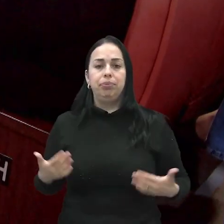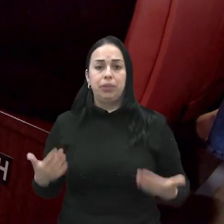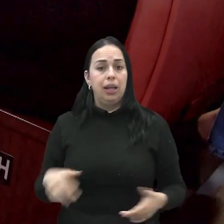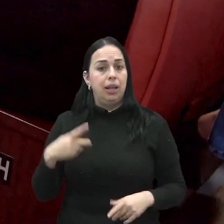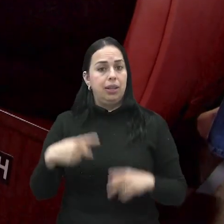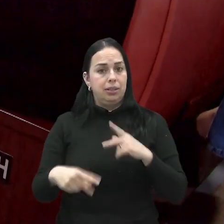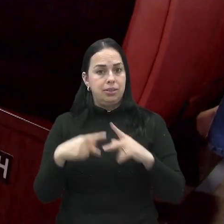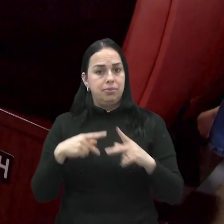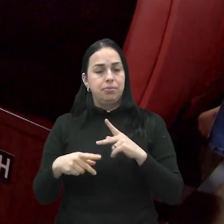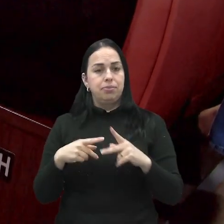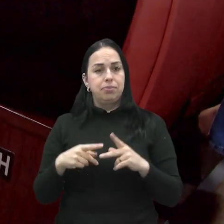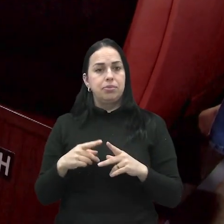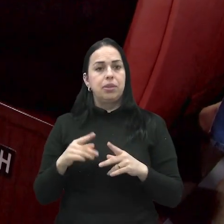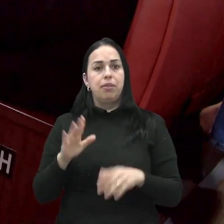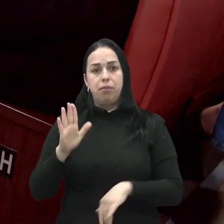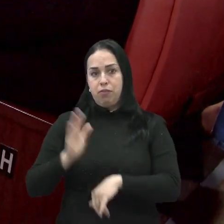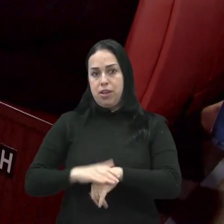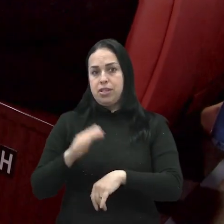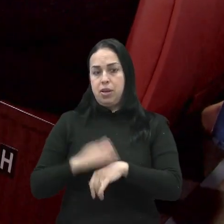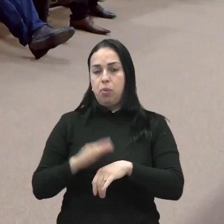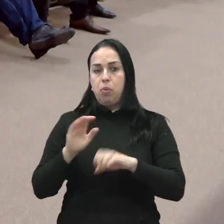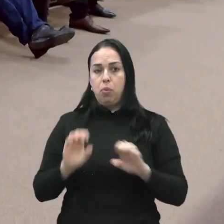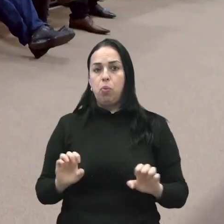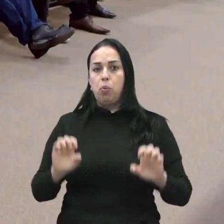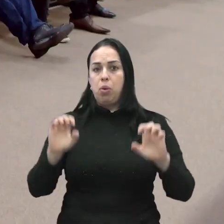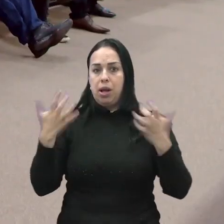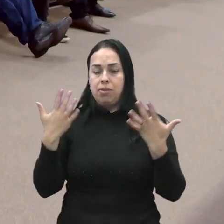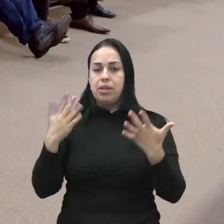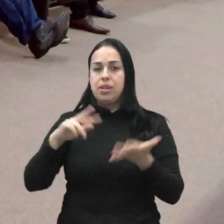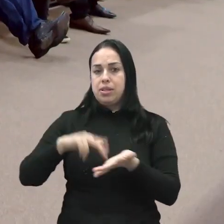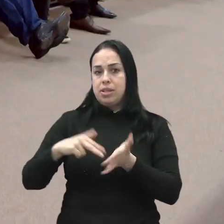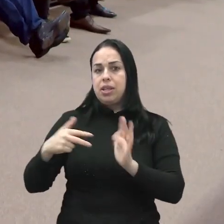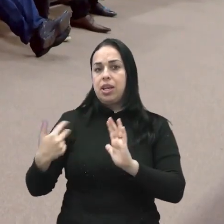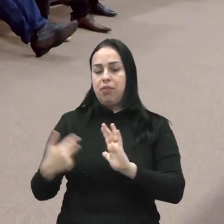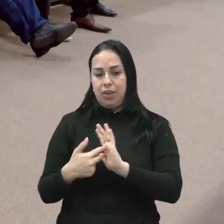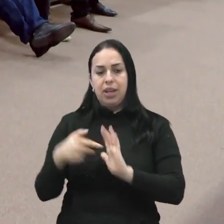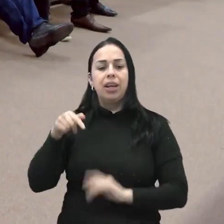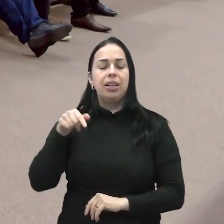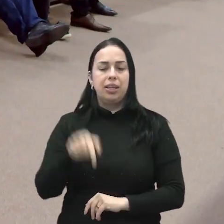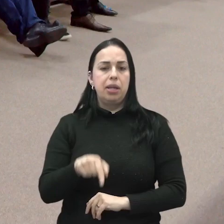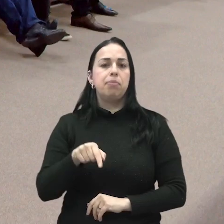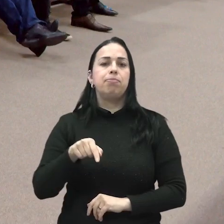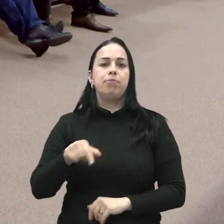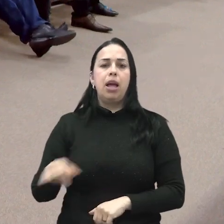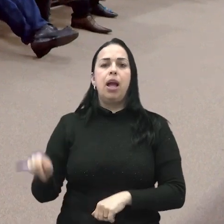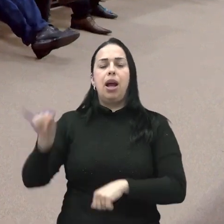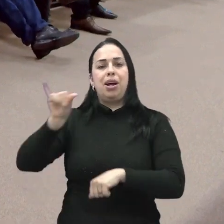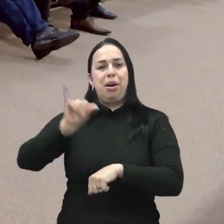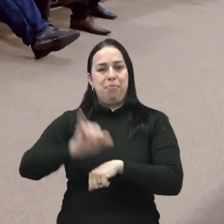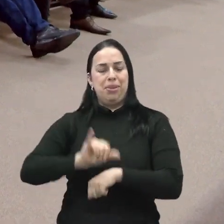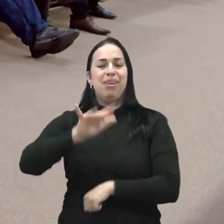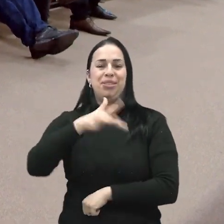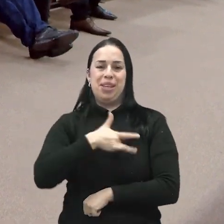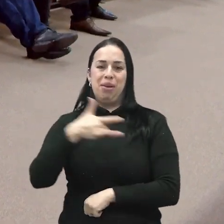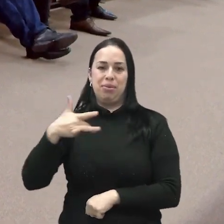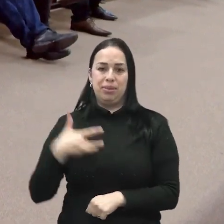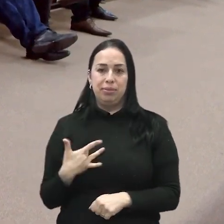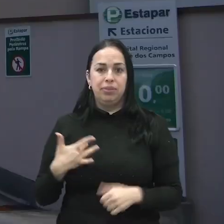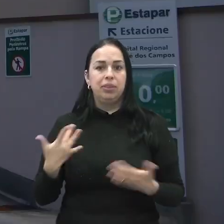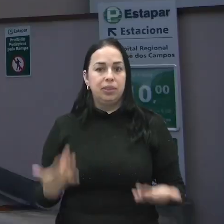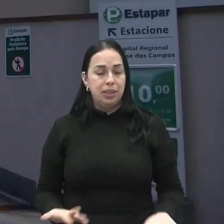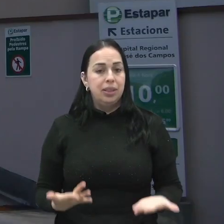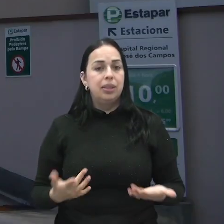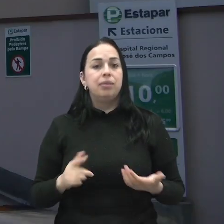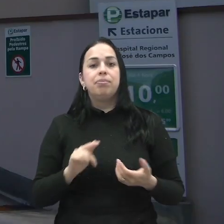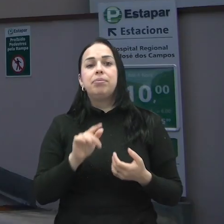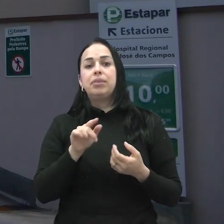dos Campos, sediar o encontro reforça a posição da cidade como polo regional de saúde.